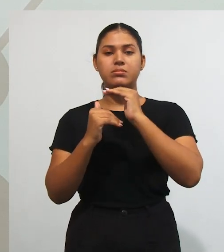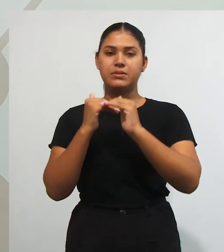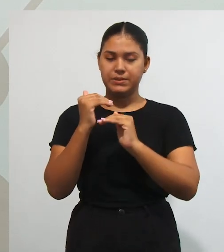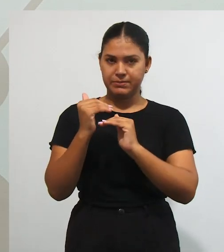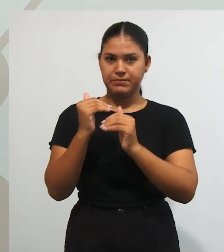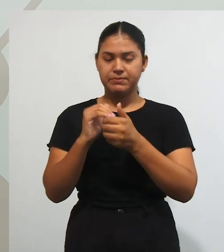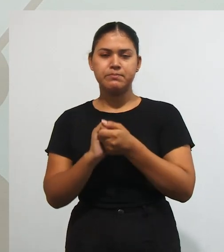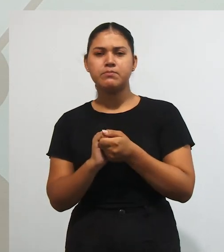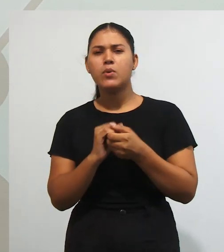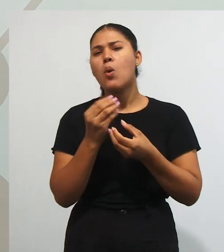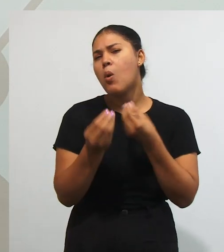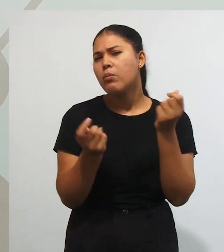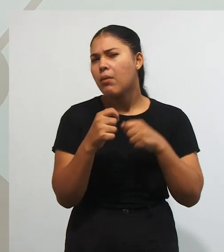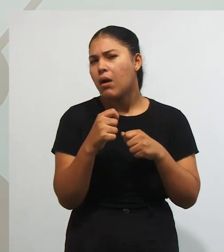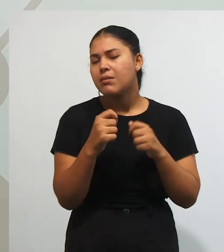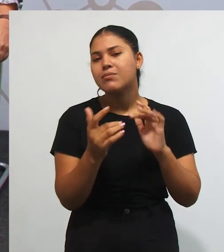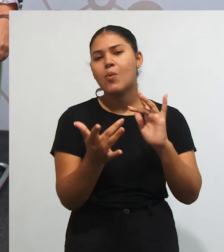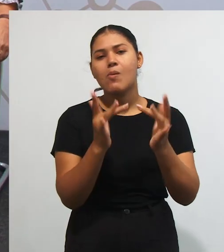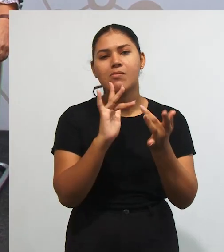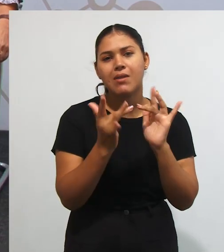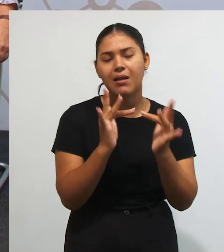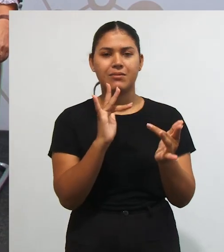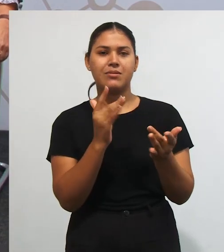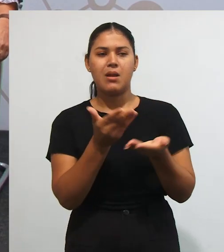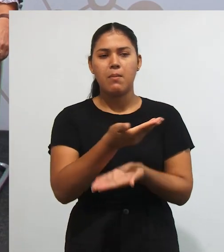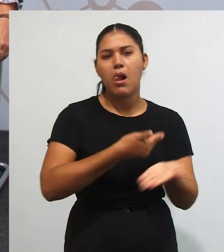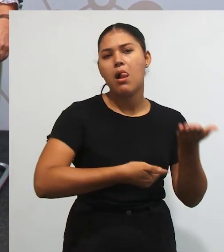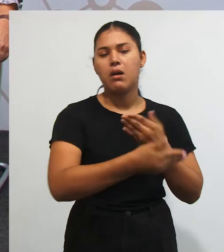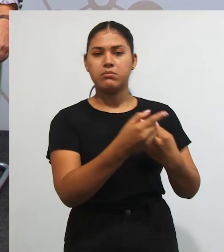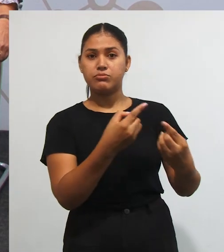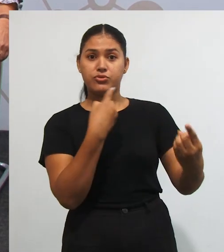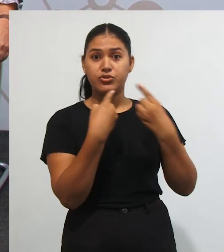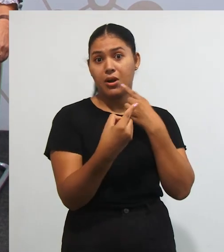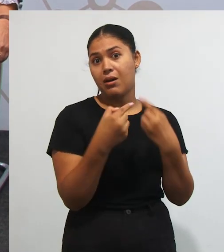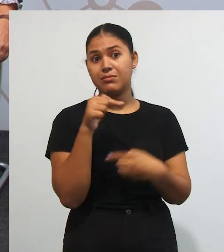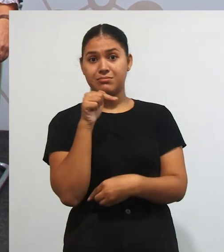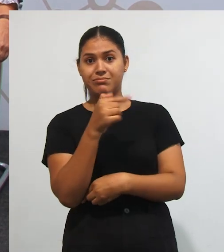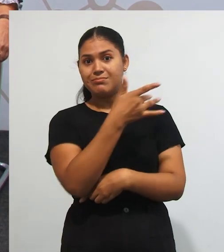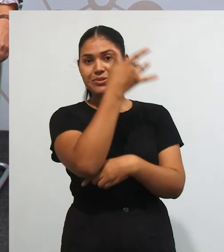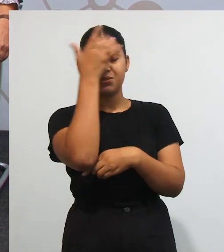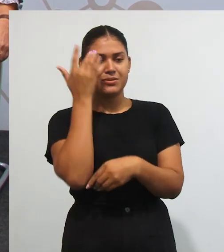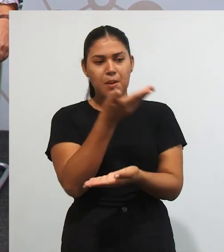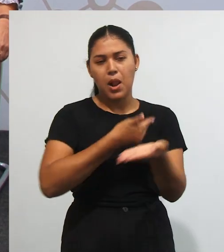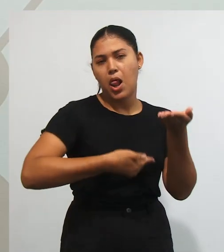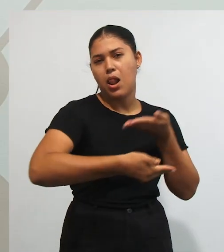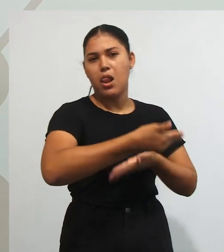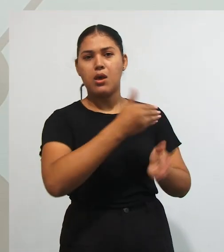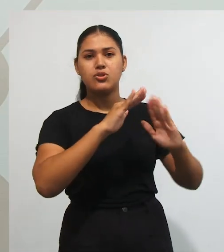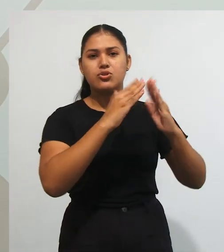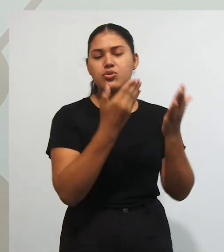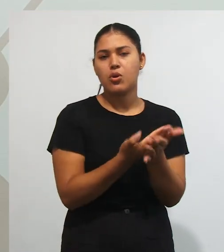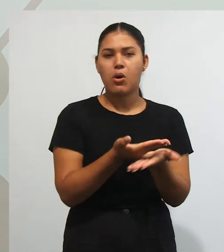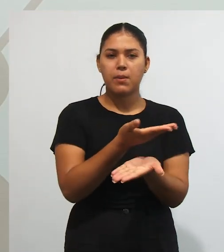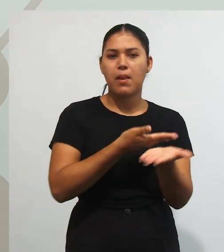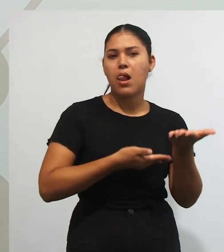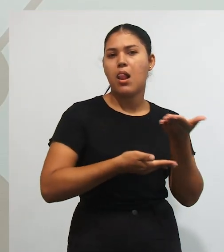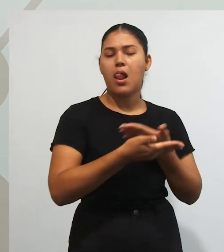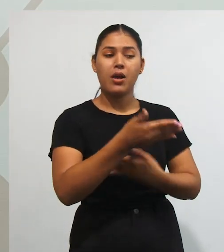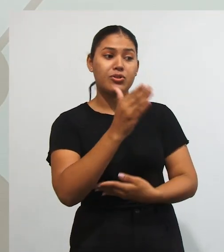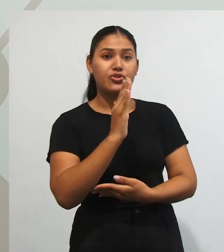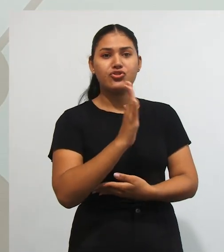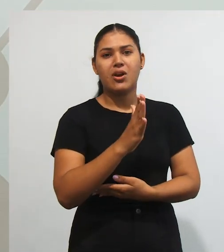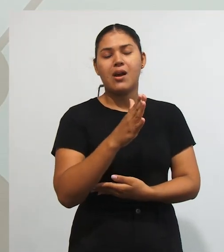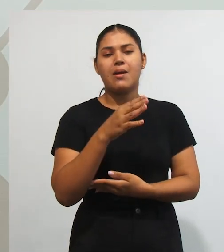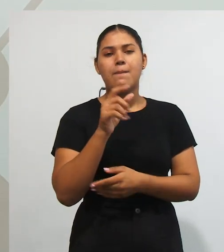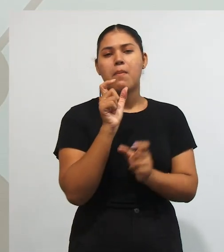alfabetização? No contato com o outro, no diálogo com o outro, né? No diálogo a partir do que já